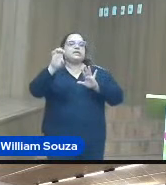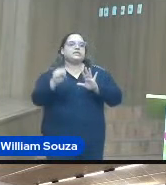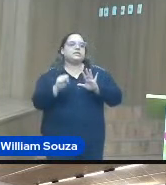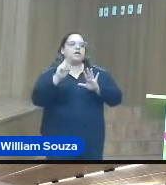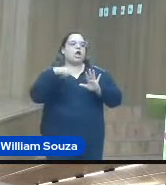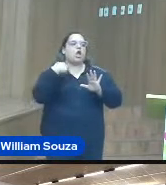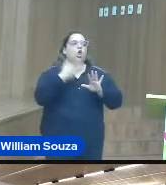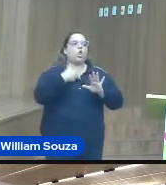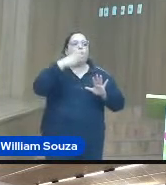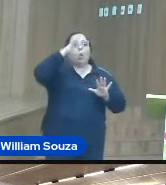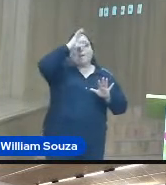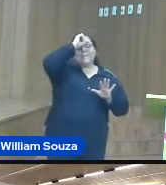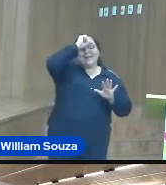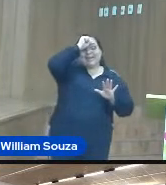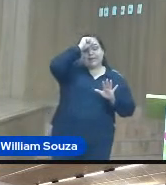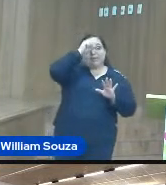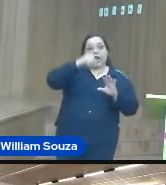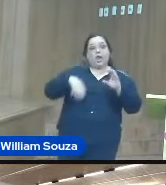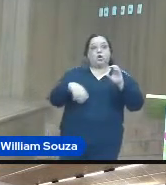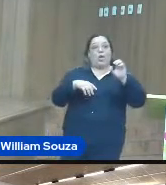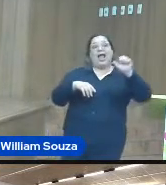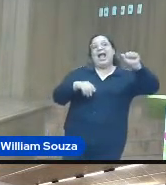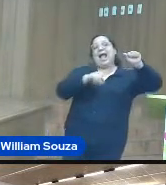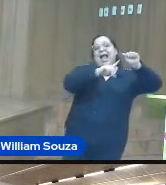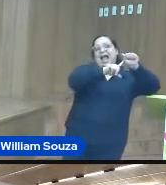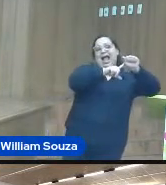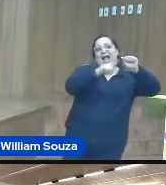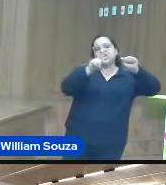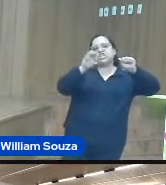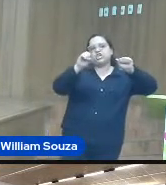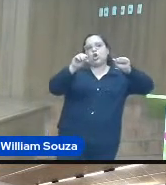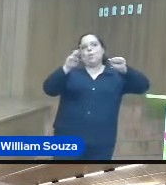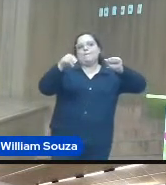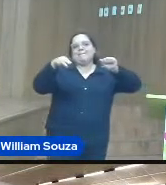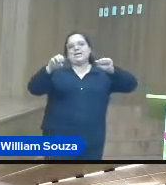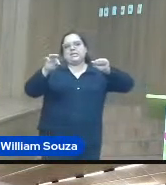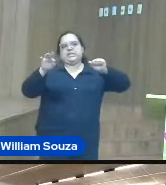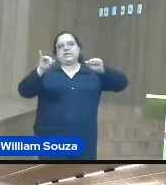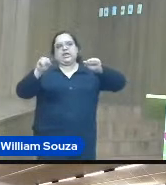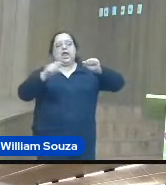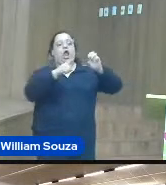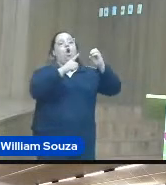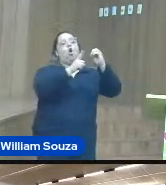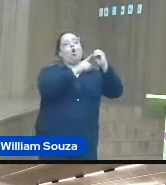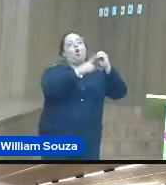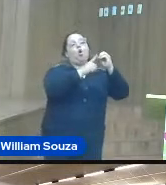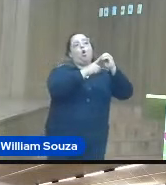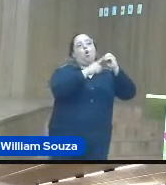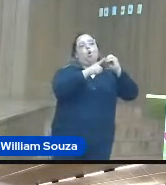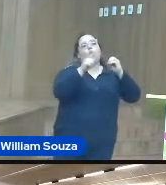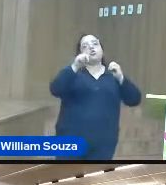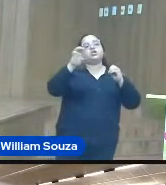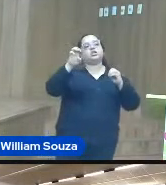a geometria, é uma geometria, né? O conceito de número, potencialmente, quando você olha